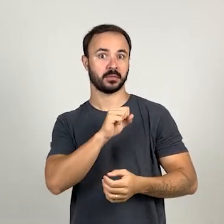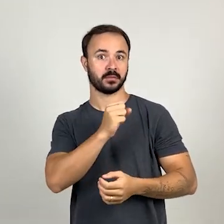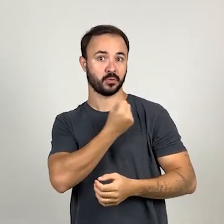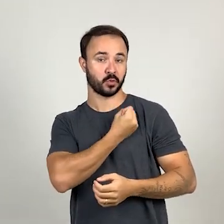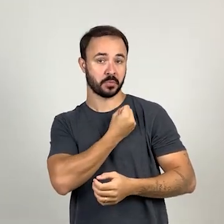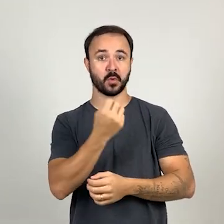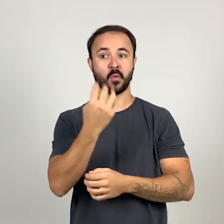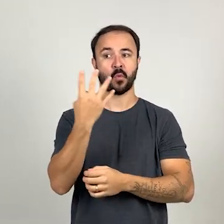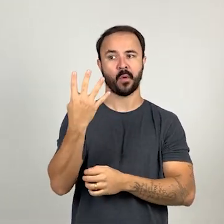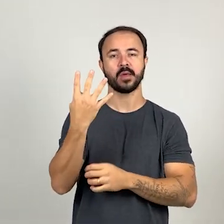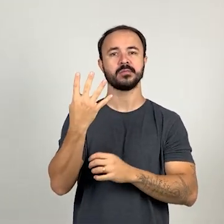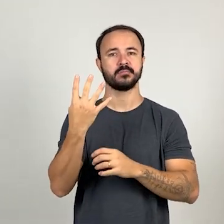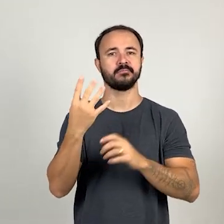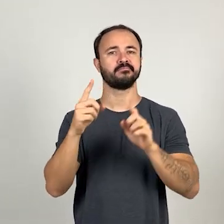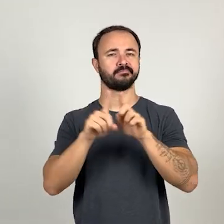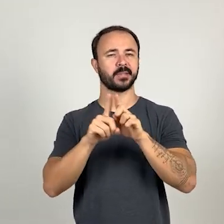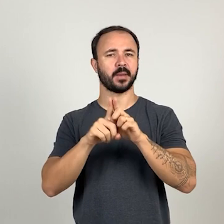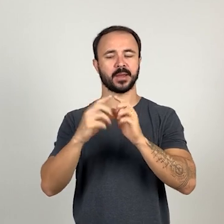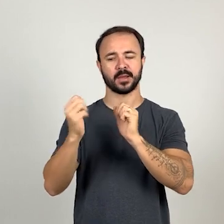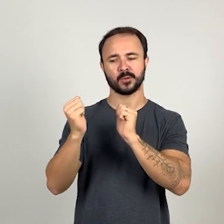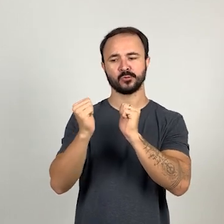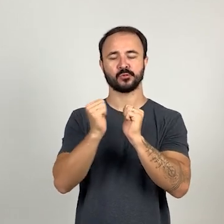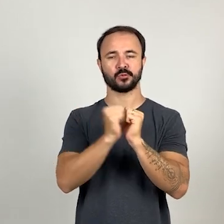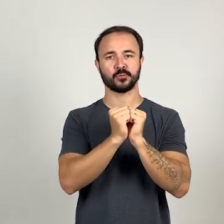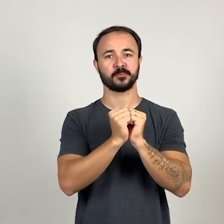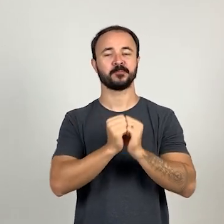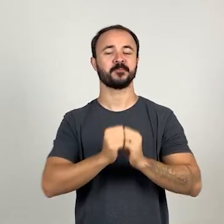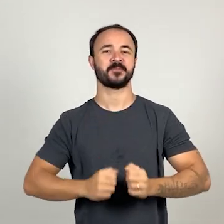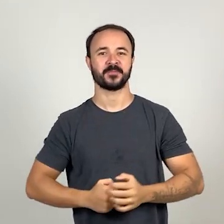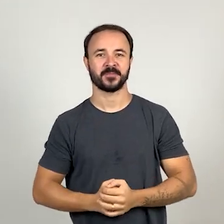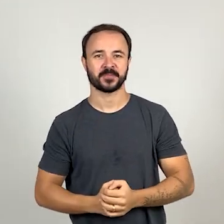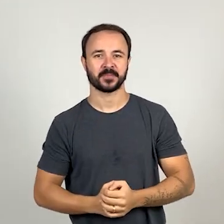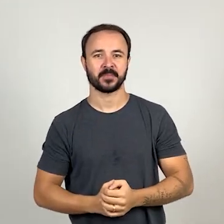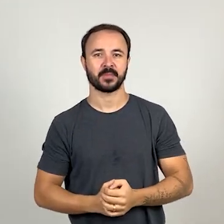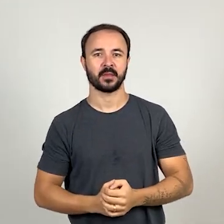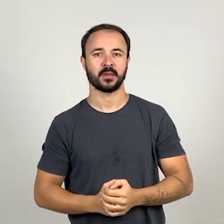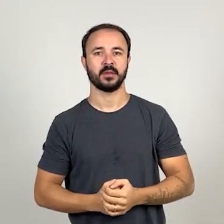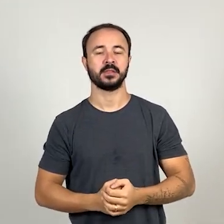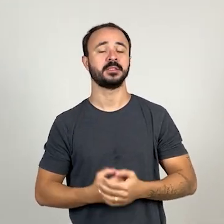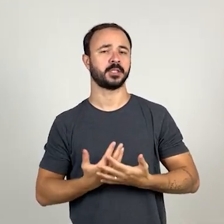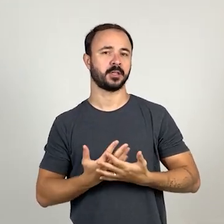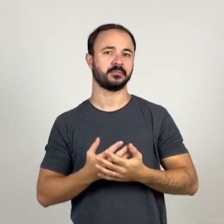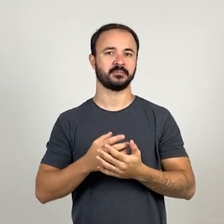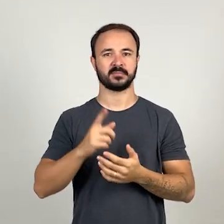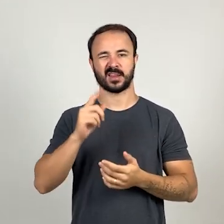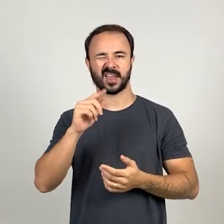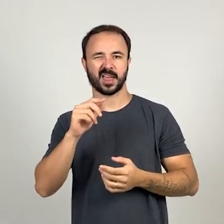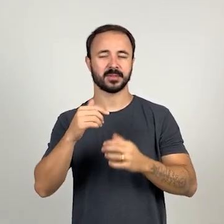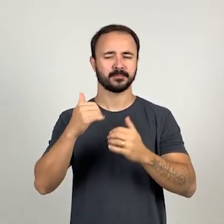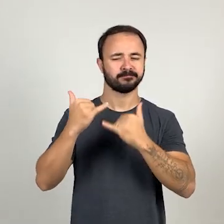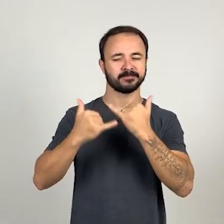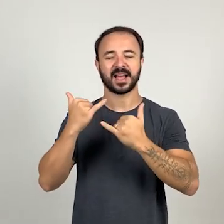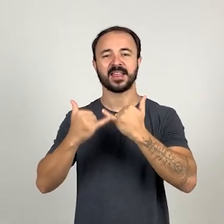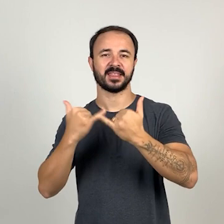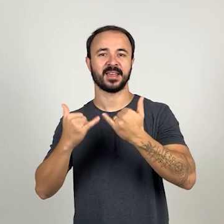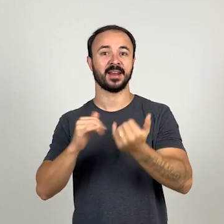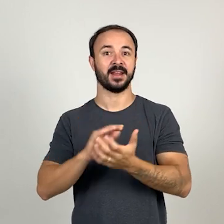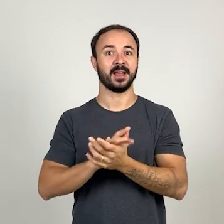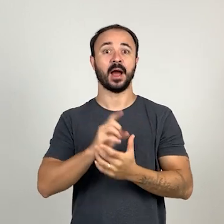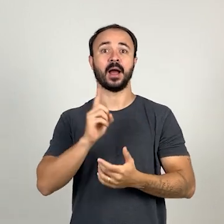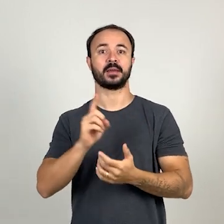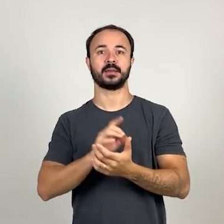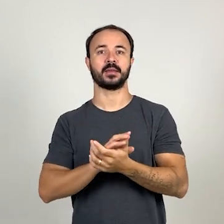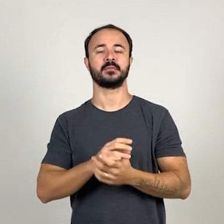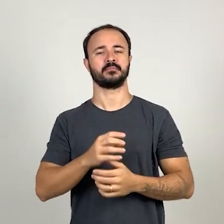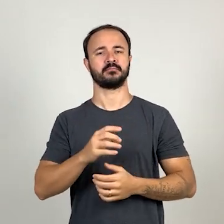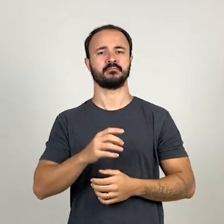de ordinal, be with you, com você. Então, há um trocadilho para falar, para desejar que você